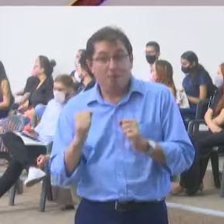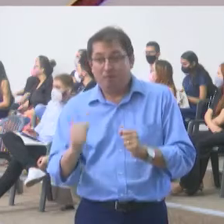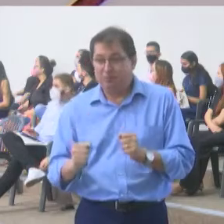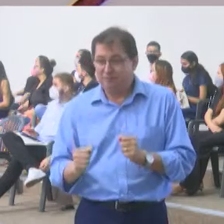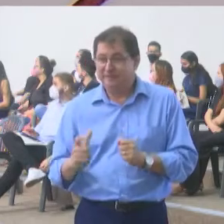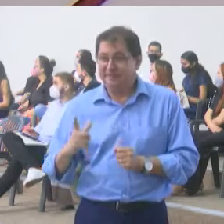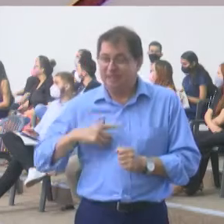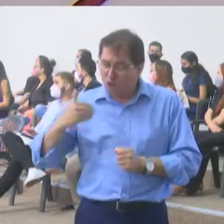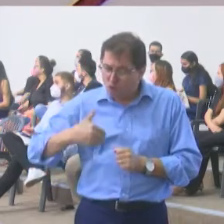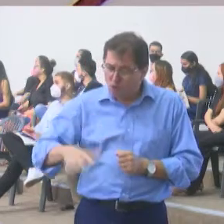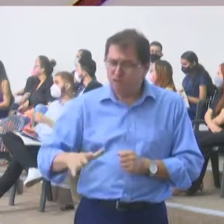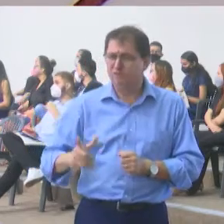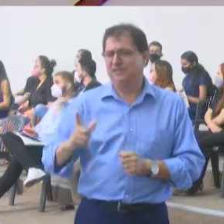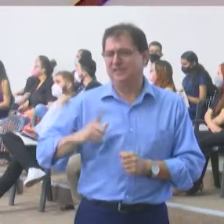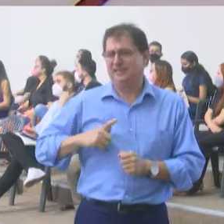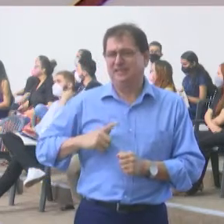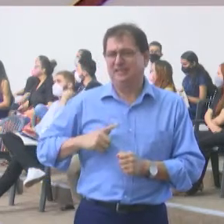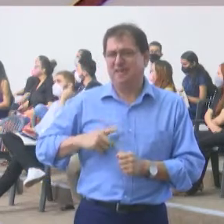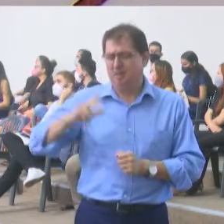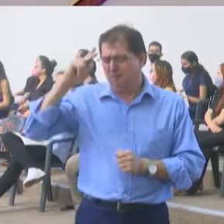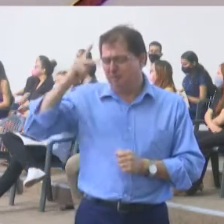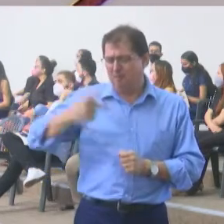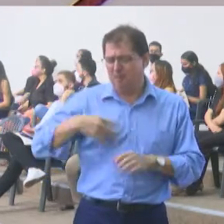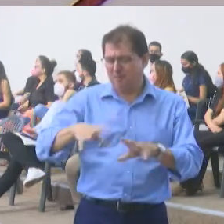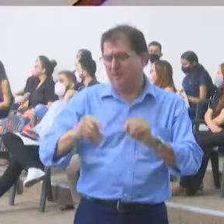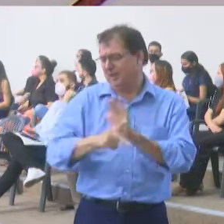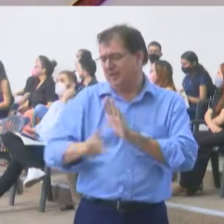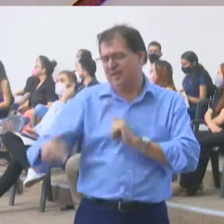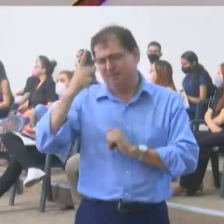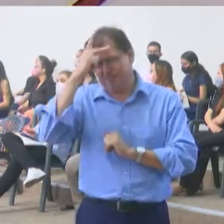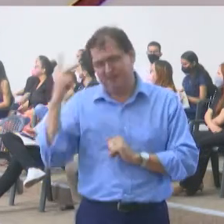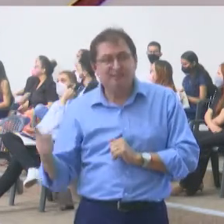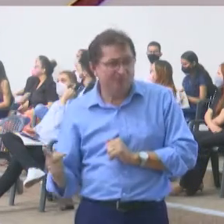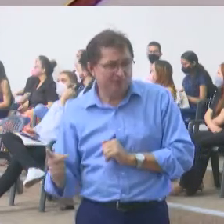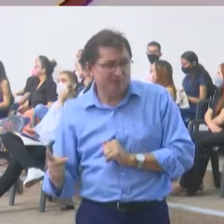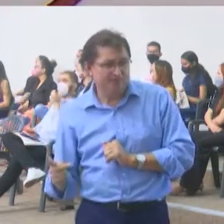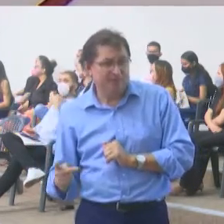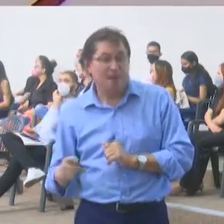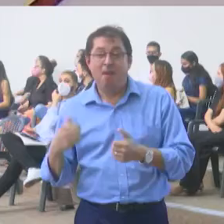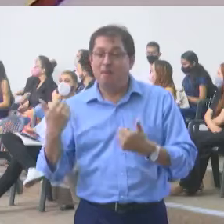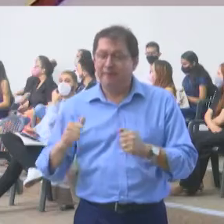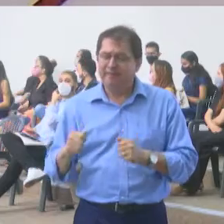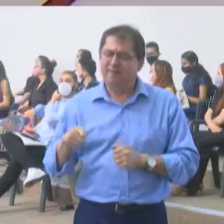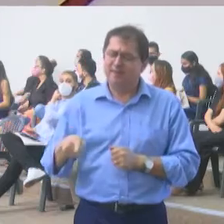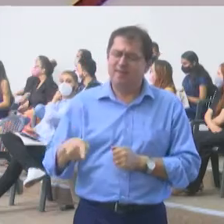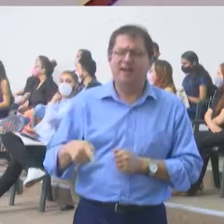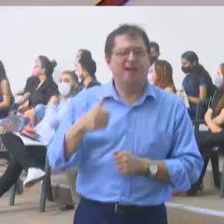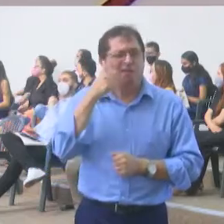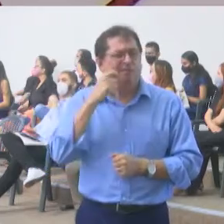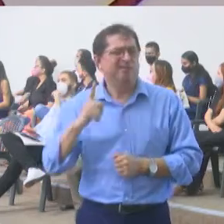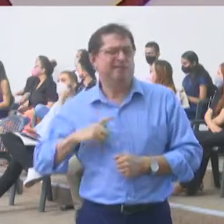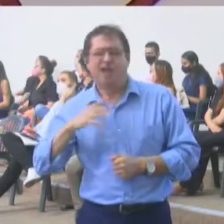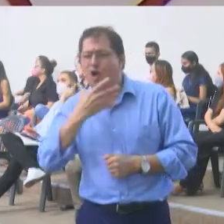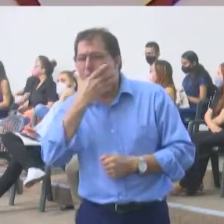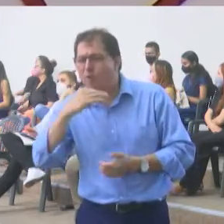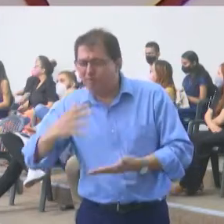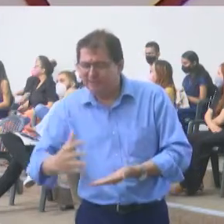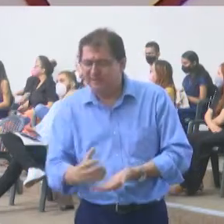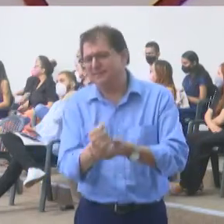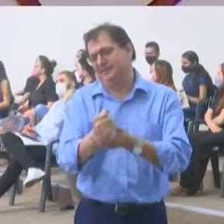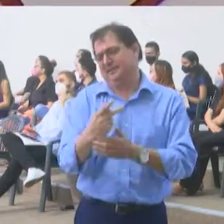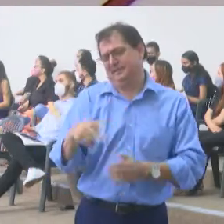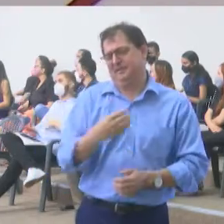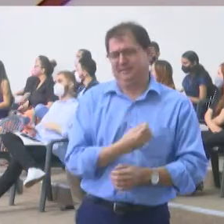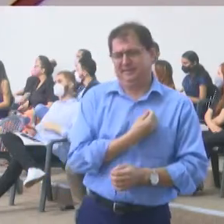a sua fazenda, fazer aumentar a sua herança. Por isso que esse homem não pensou quando Boaz ofereceu a ele a proposta. Ele botou a mão na